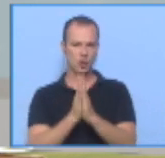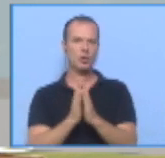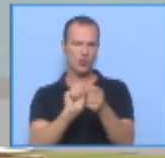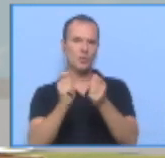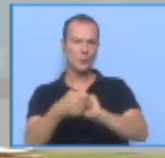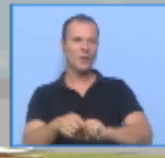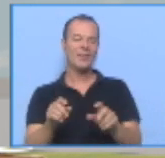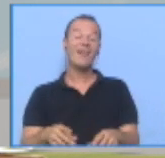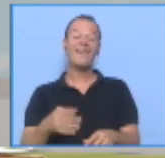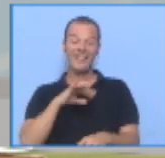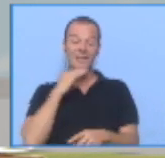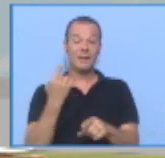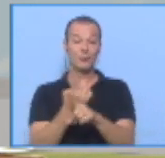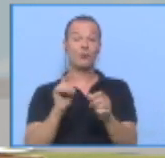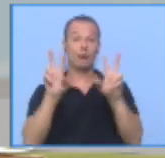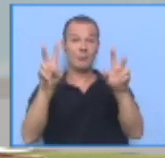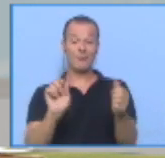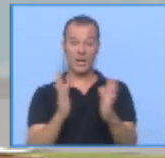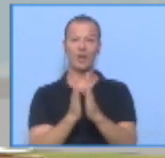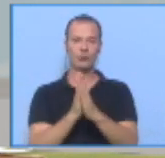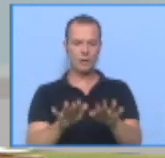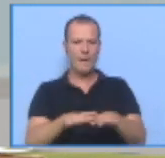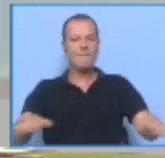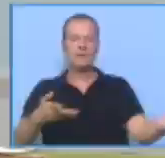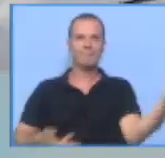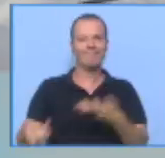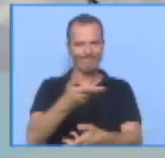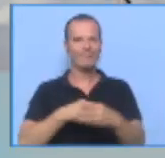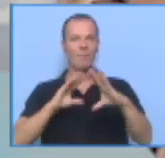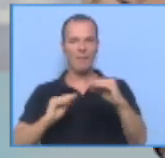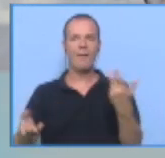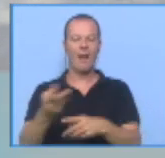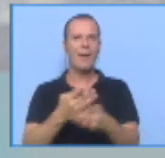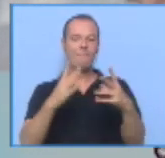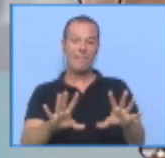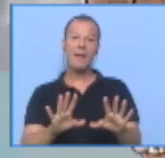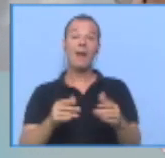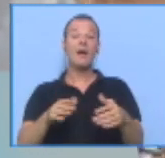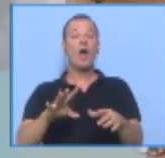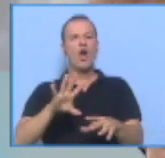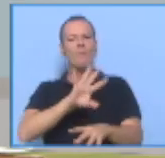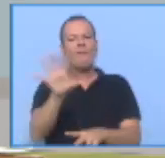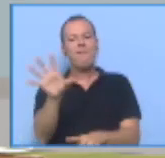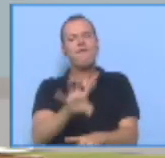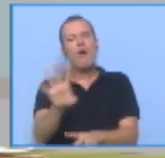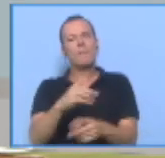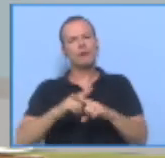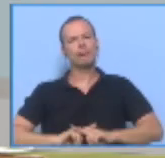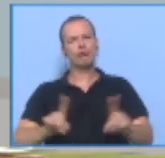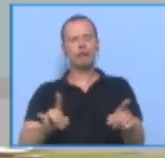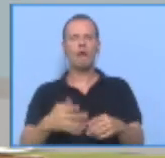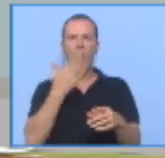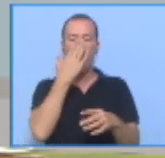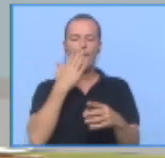também em cima da mesa. É outra moda. É outra moda, de outra maneira, fugindo aos contornos a que nós